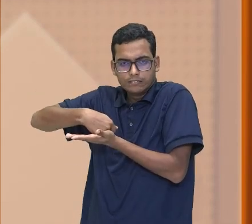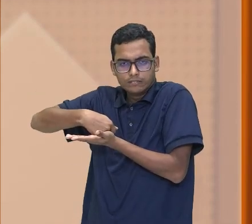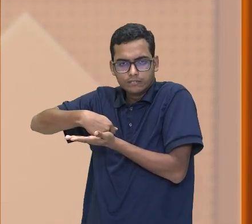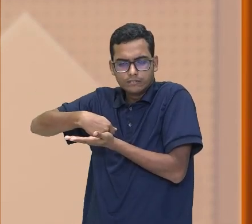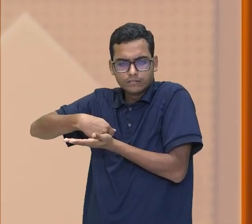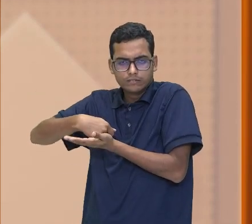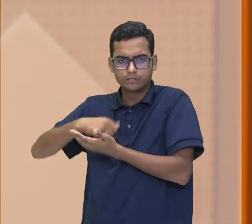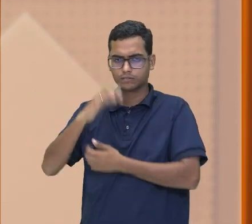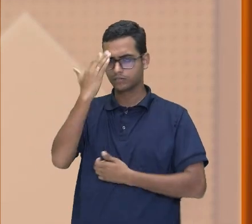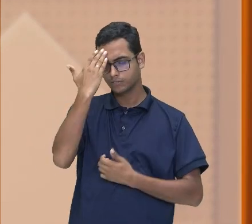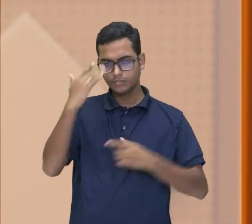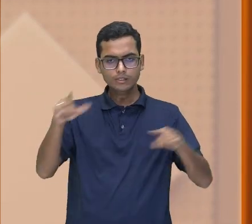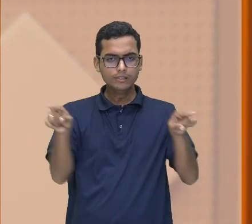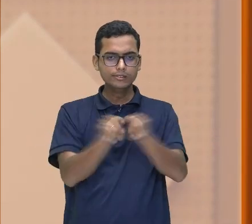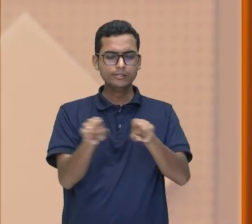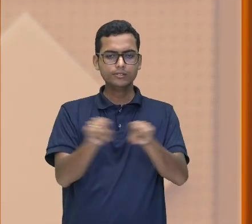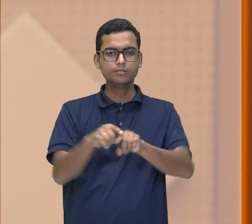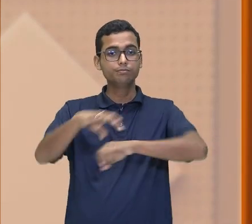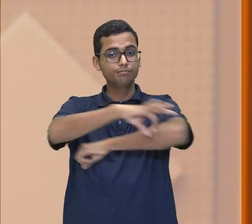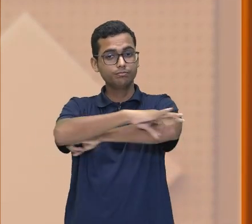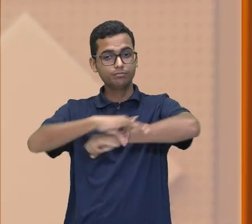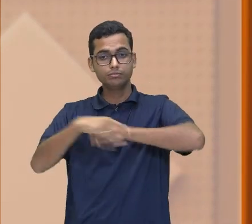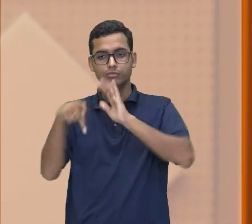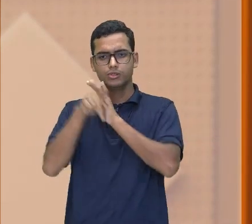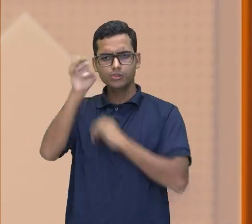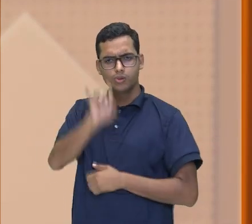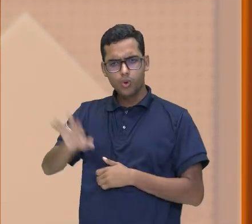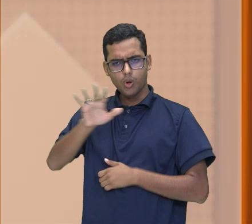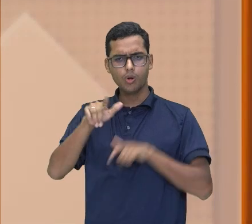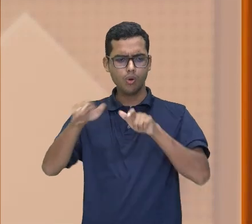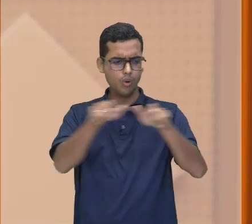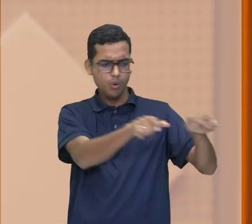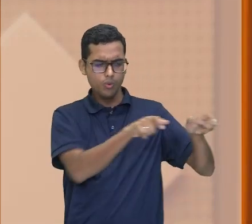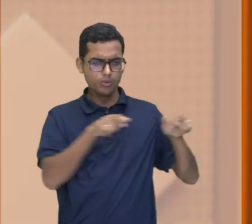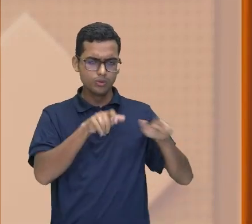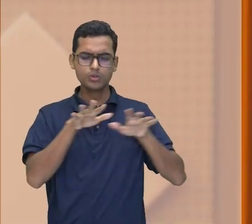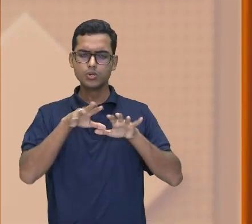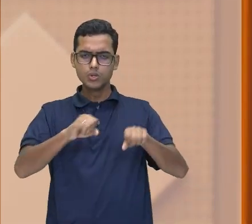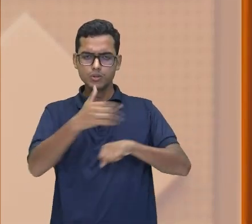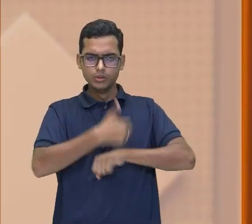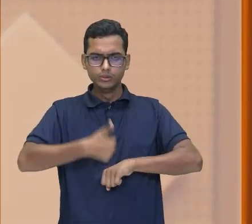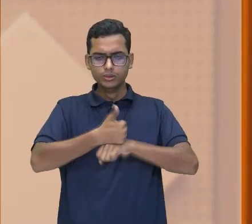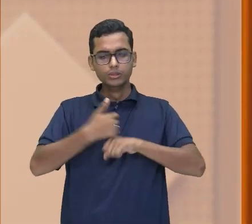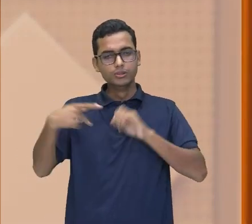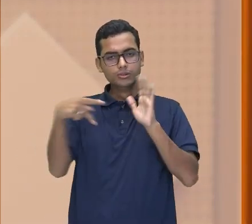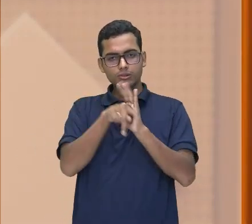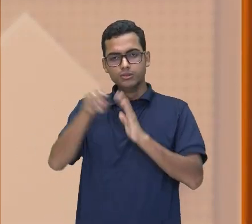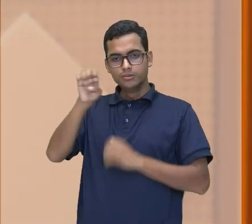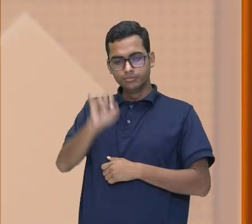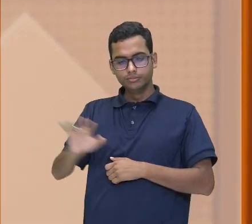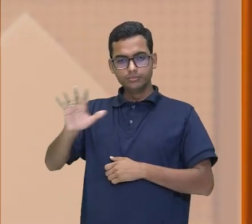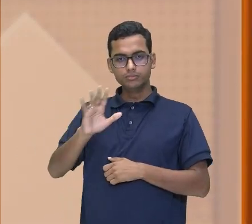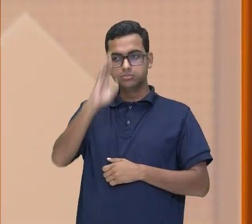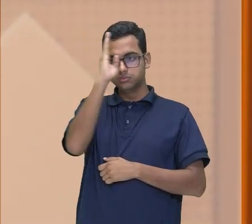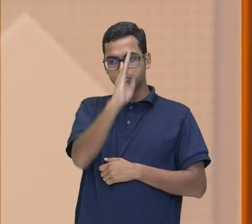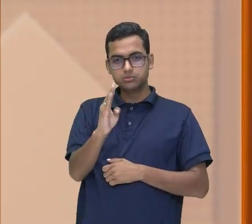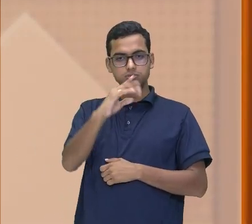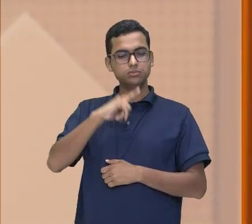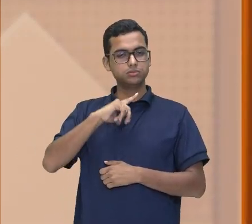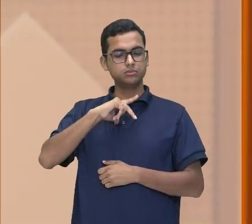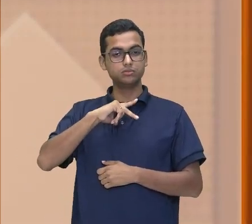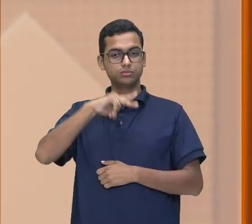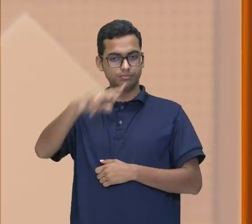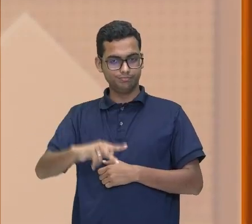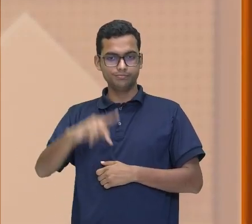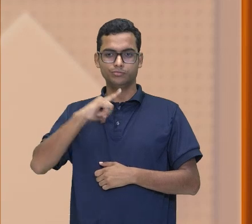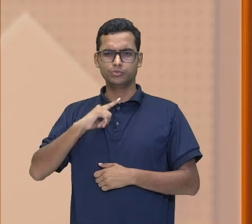territórios conquistados. E aqui, né, nós fazemos alusão à colonização portuguesa no Brasil. Quando